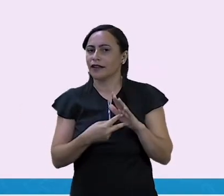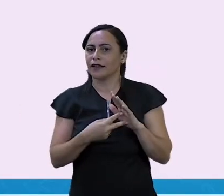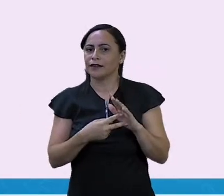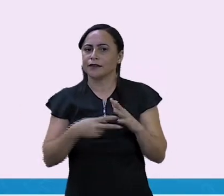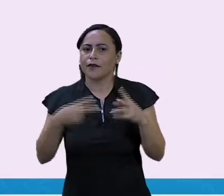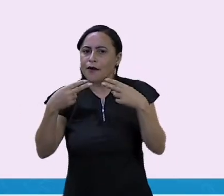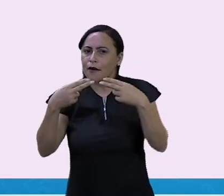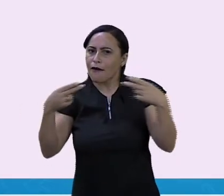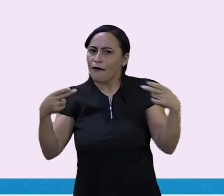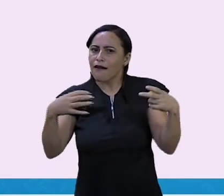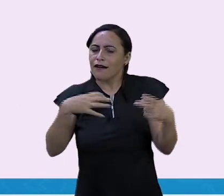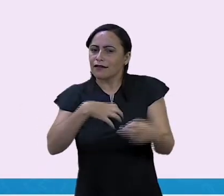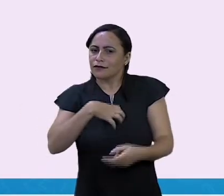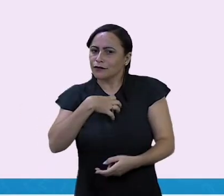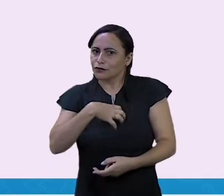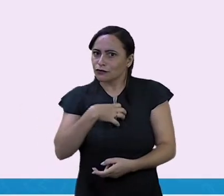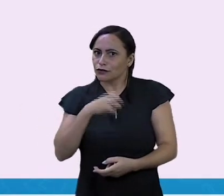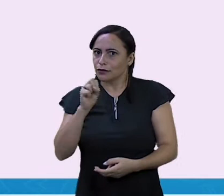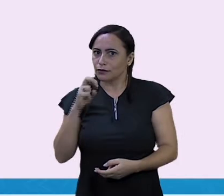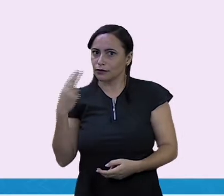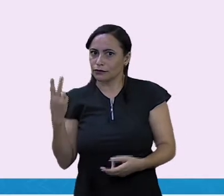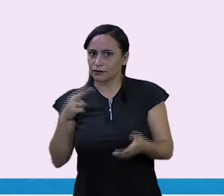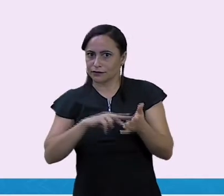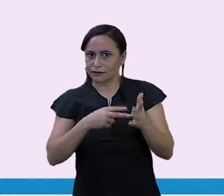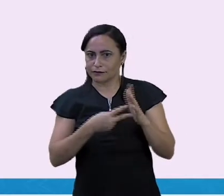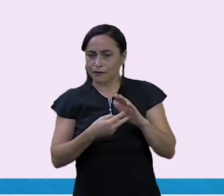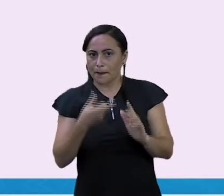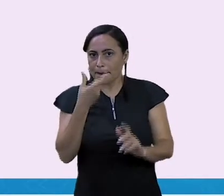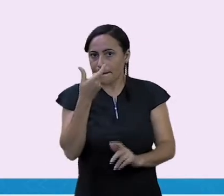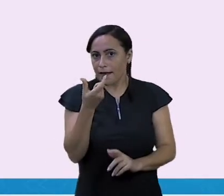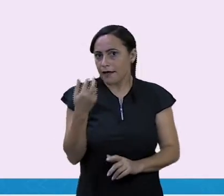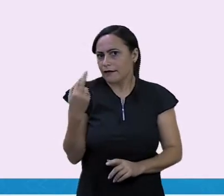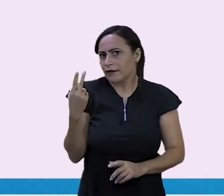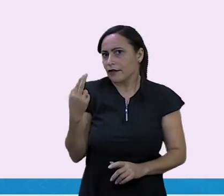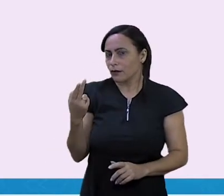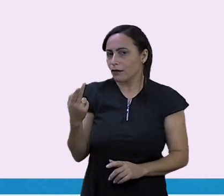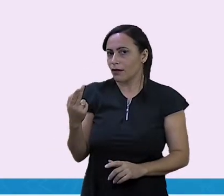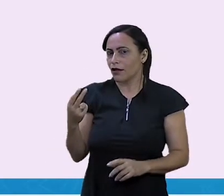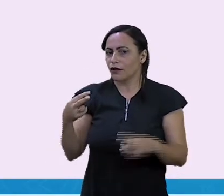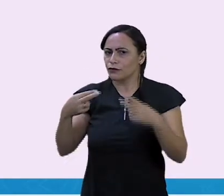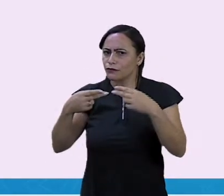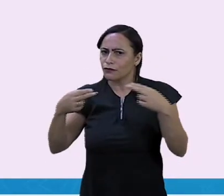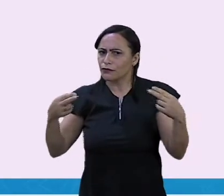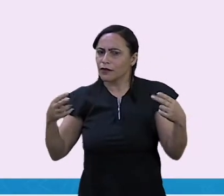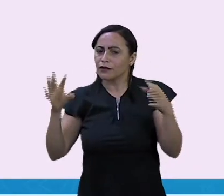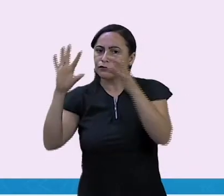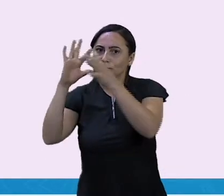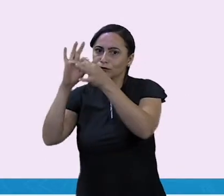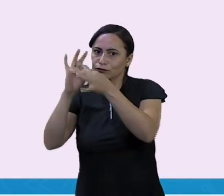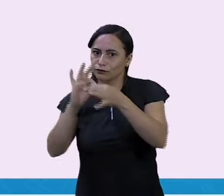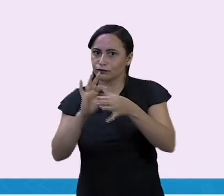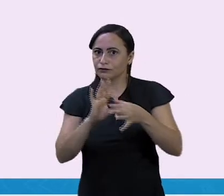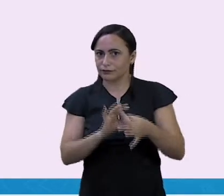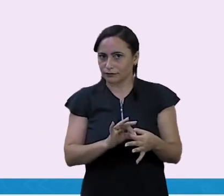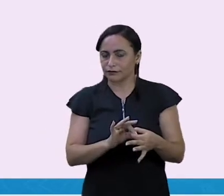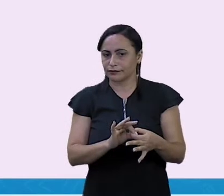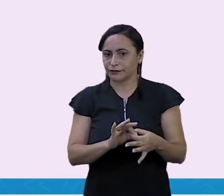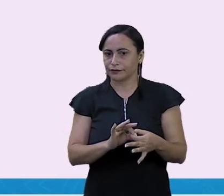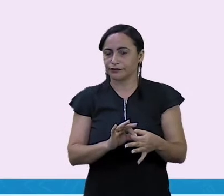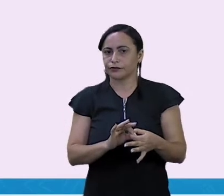sentidos que uma mesma palavra pode representar em diferentes contextos de